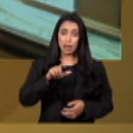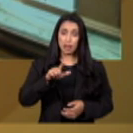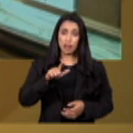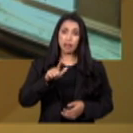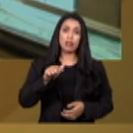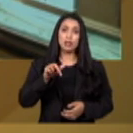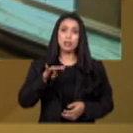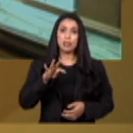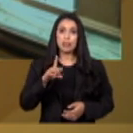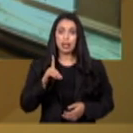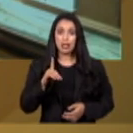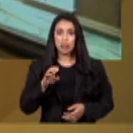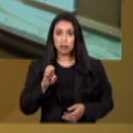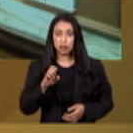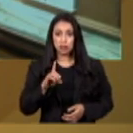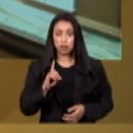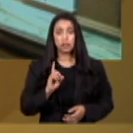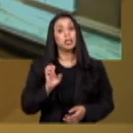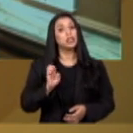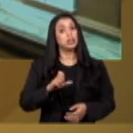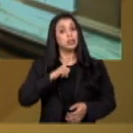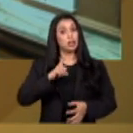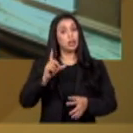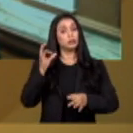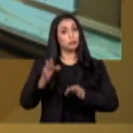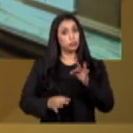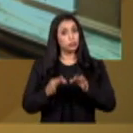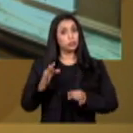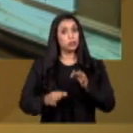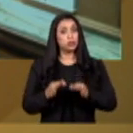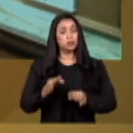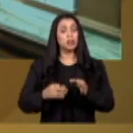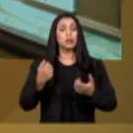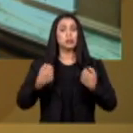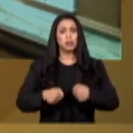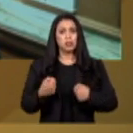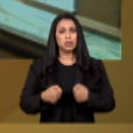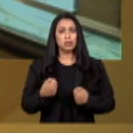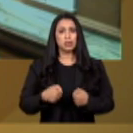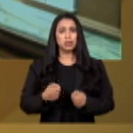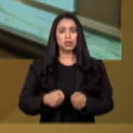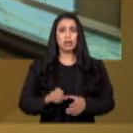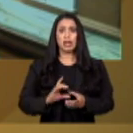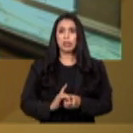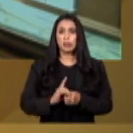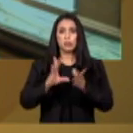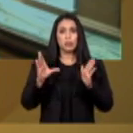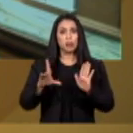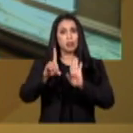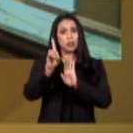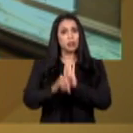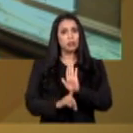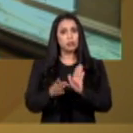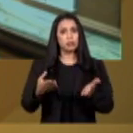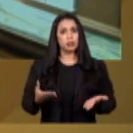judiciário judiciário deve se guardavam estado democrático